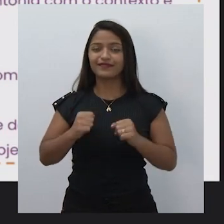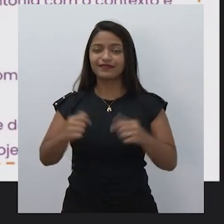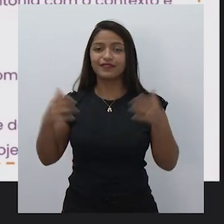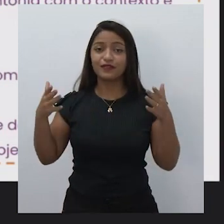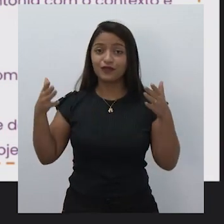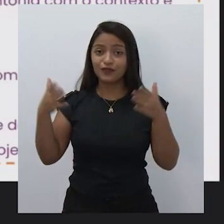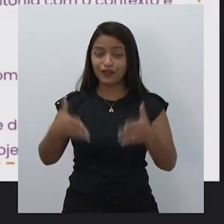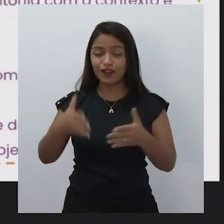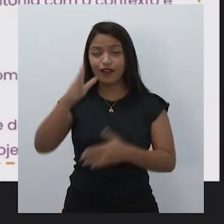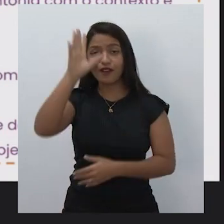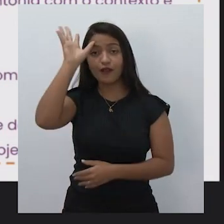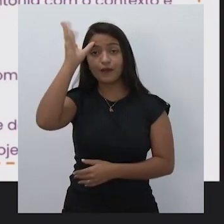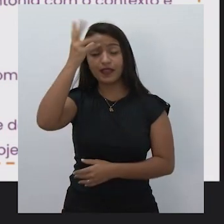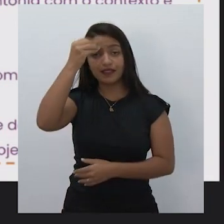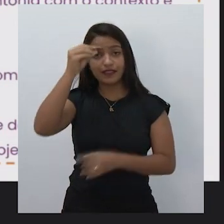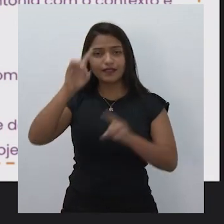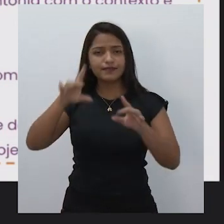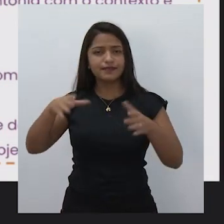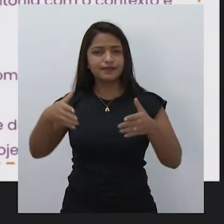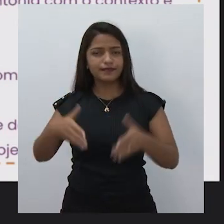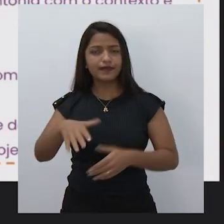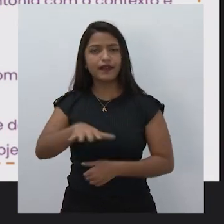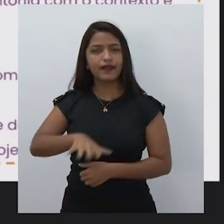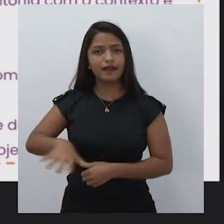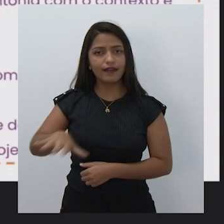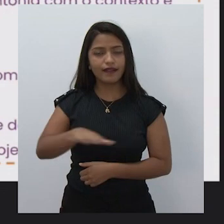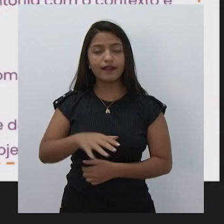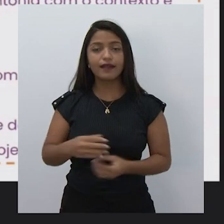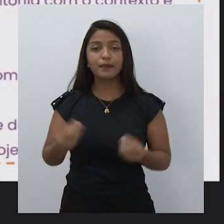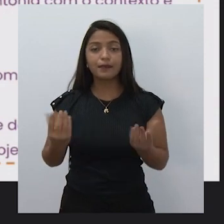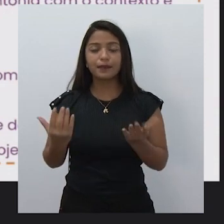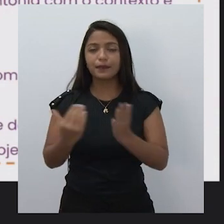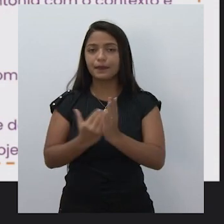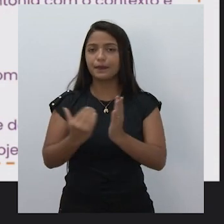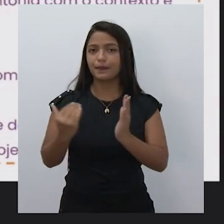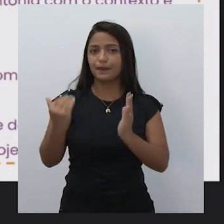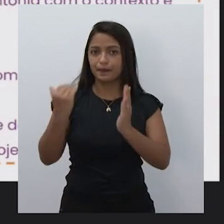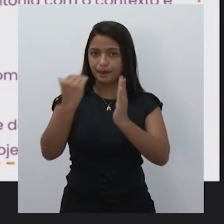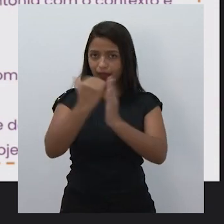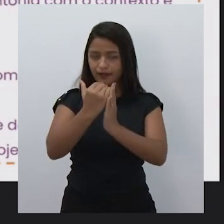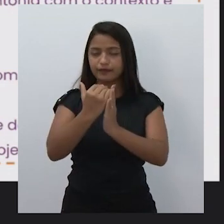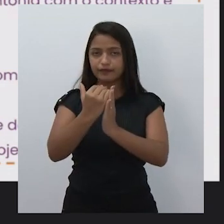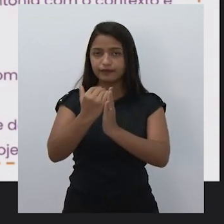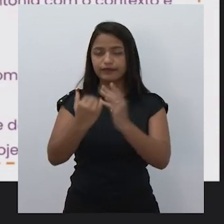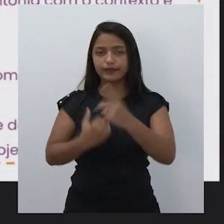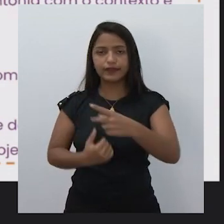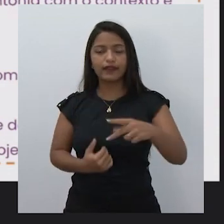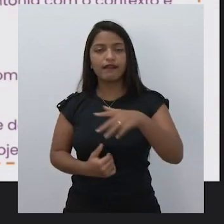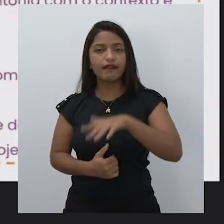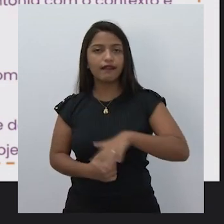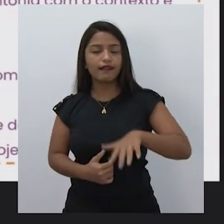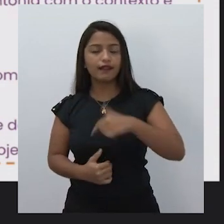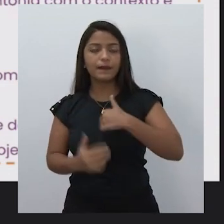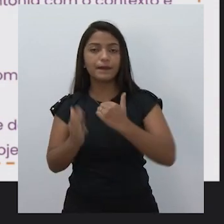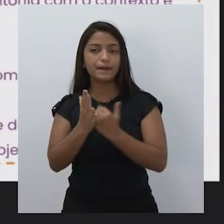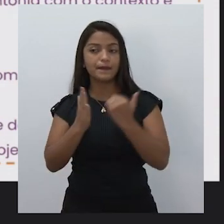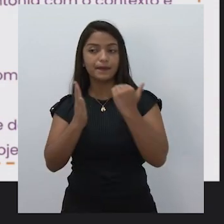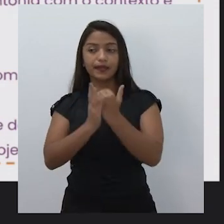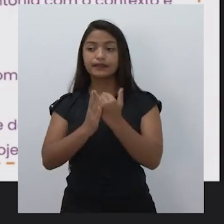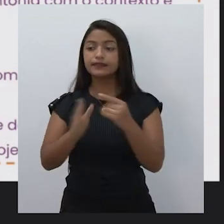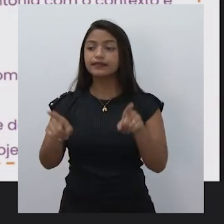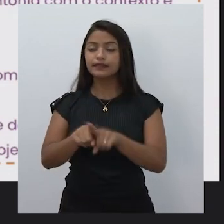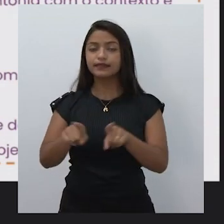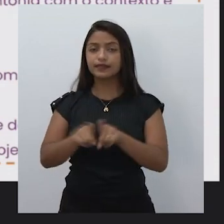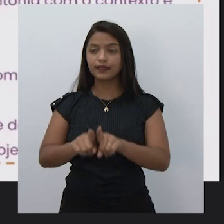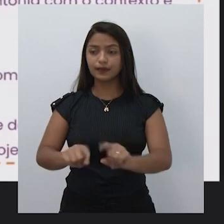específicas das áreas para ampliar, olhar além do que elas trazem, mas também